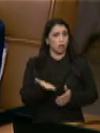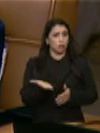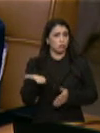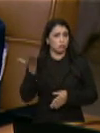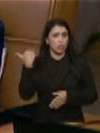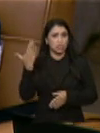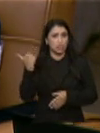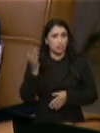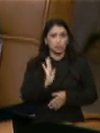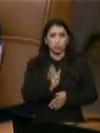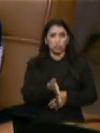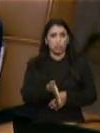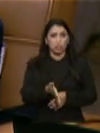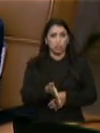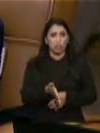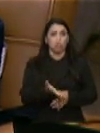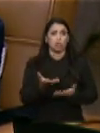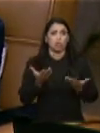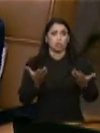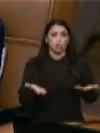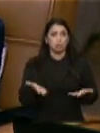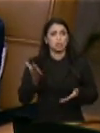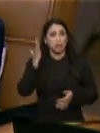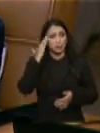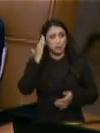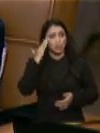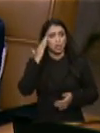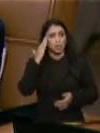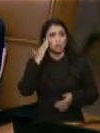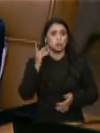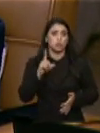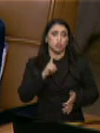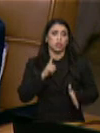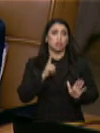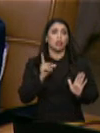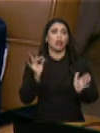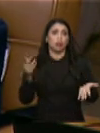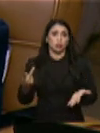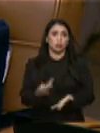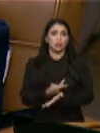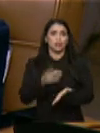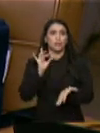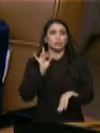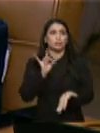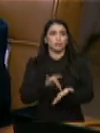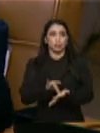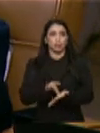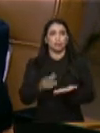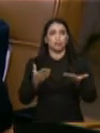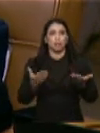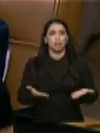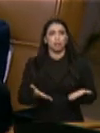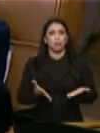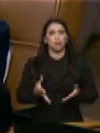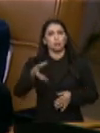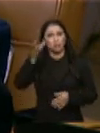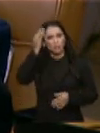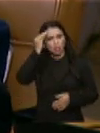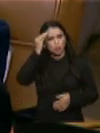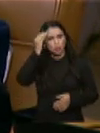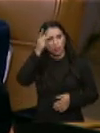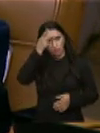não sendo possível ignorar esse dado da realidade. O entendimento dos contribuintes sobre